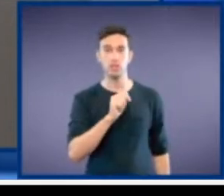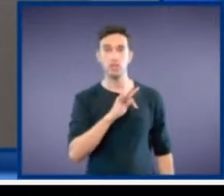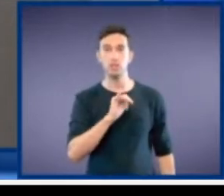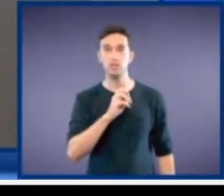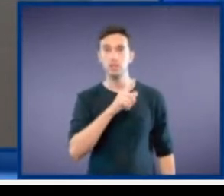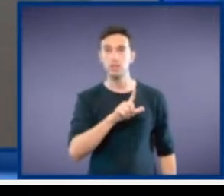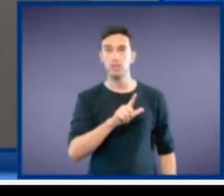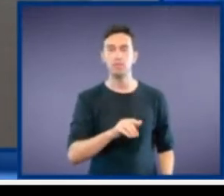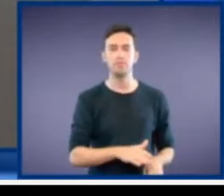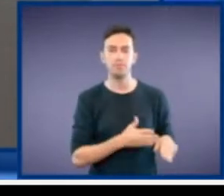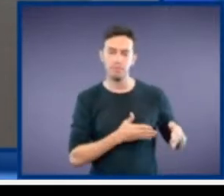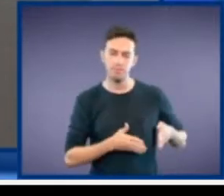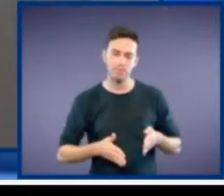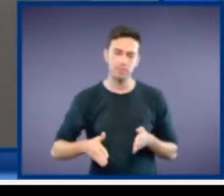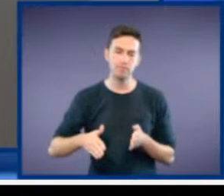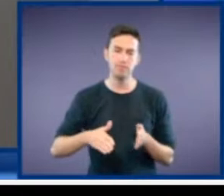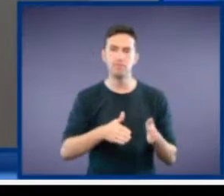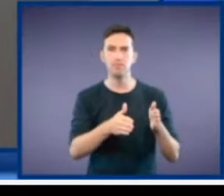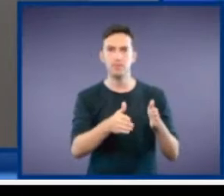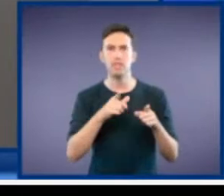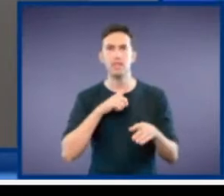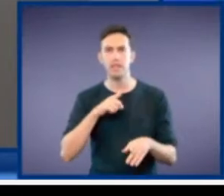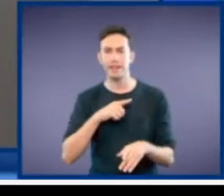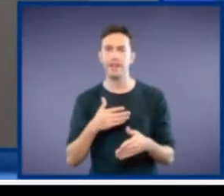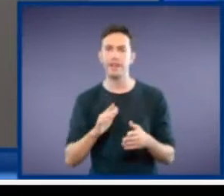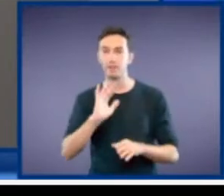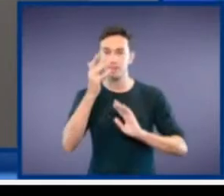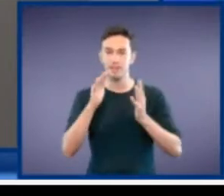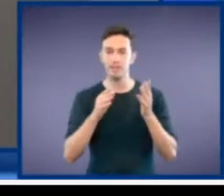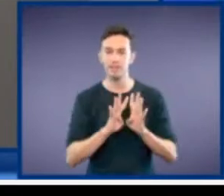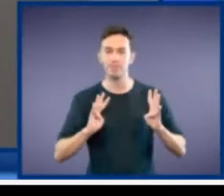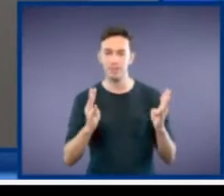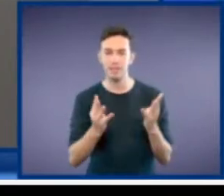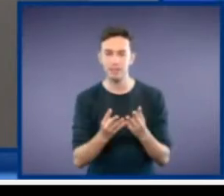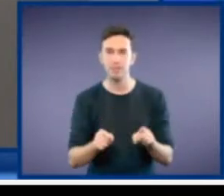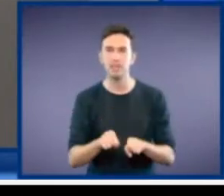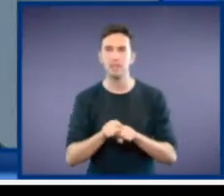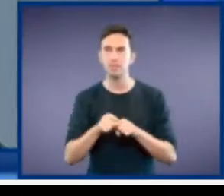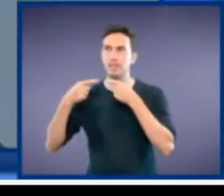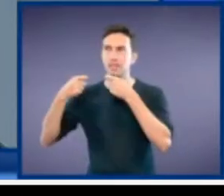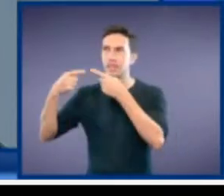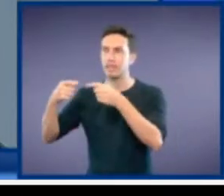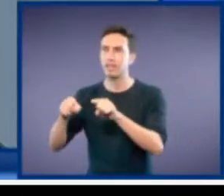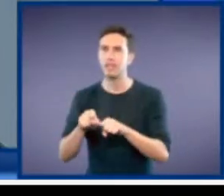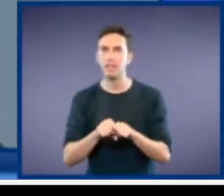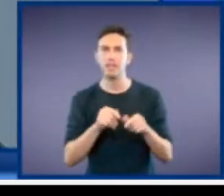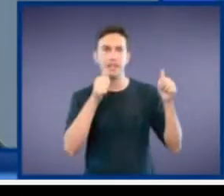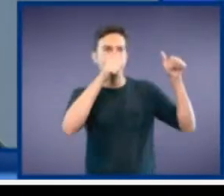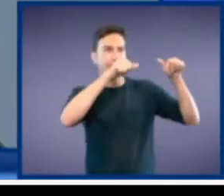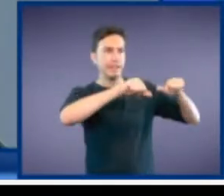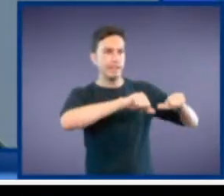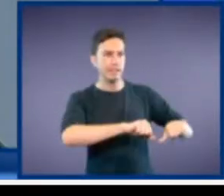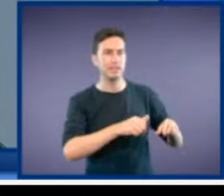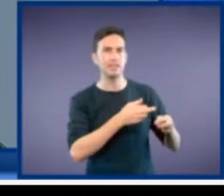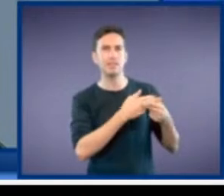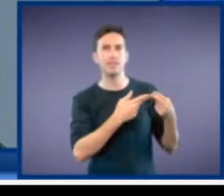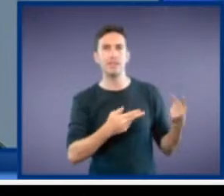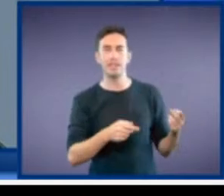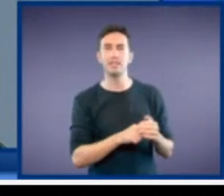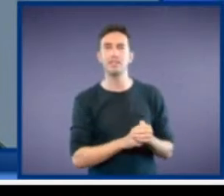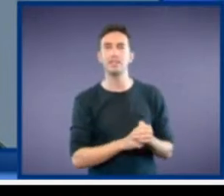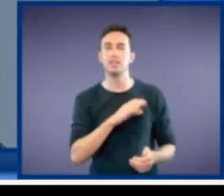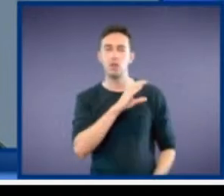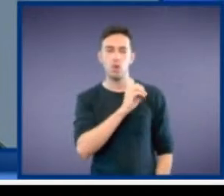Essa caminhada atravessou pandemia, atravessou guerras, crise de commodities, crise das cadeias